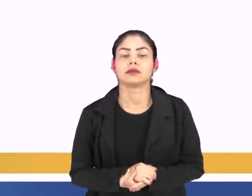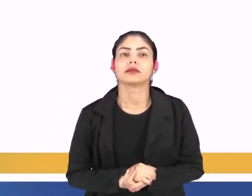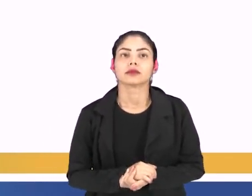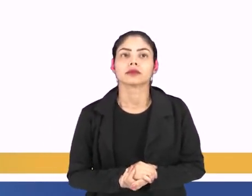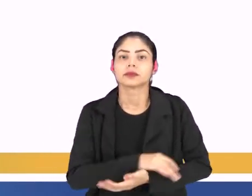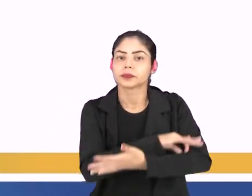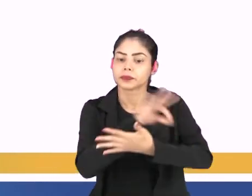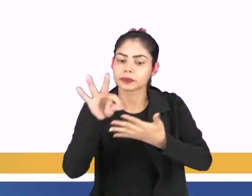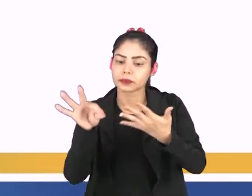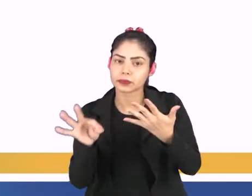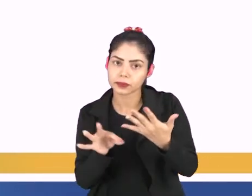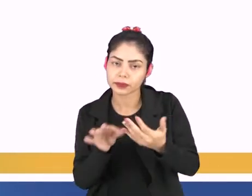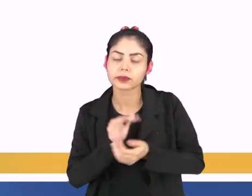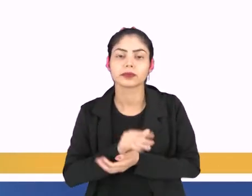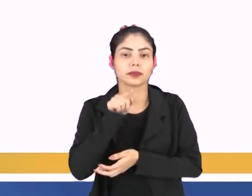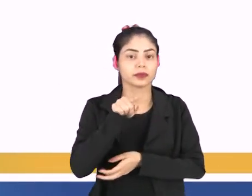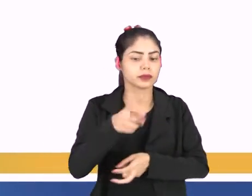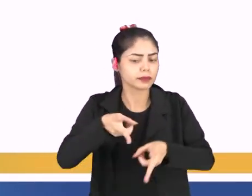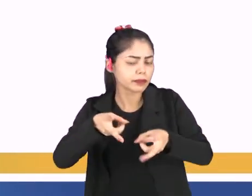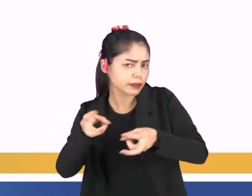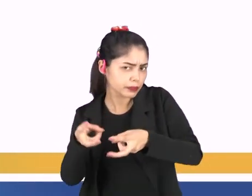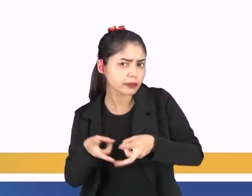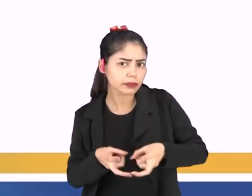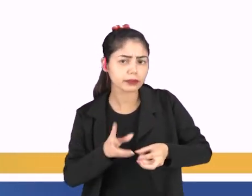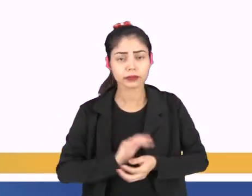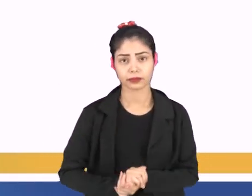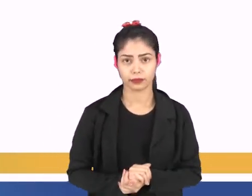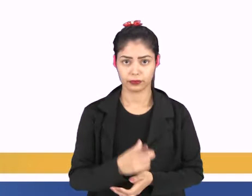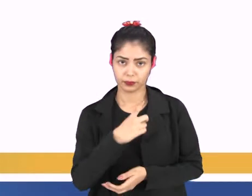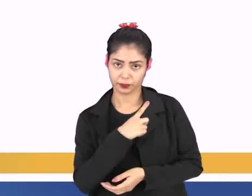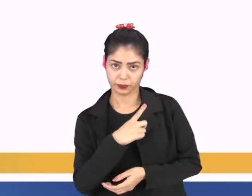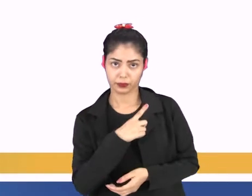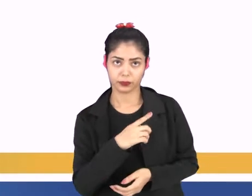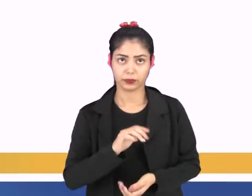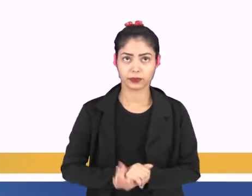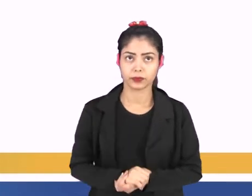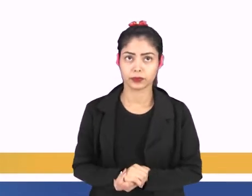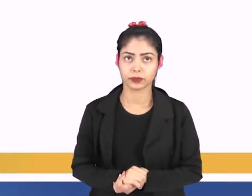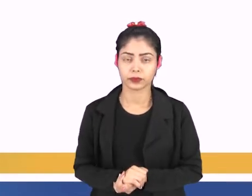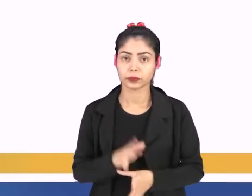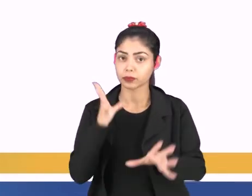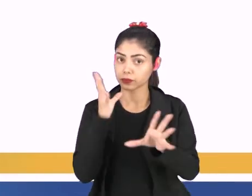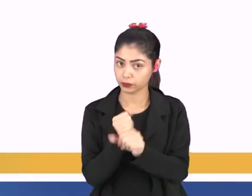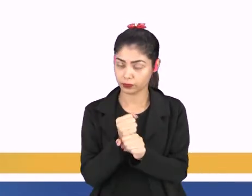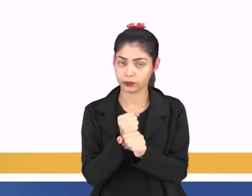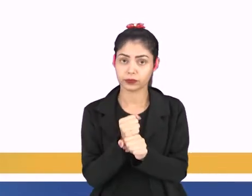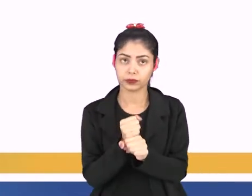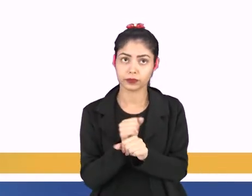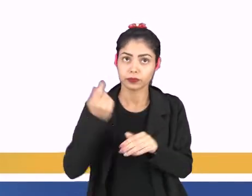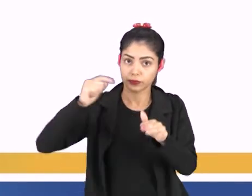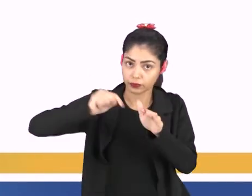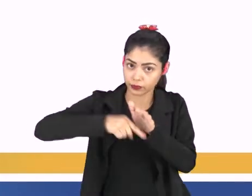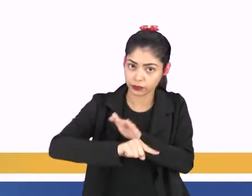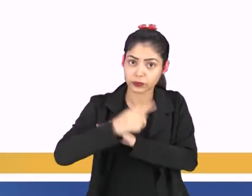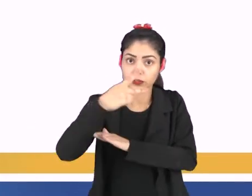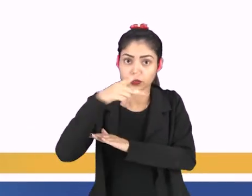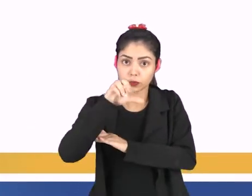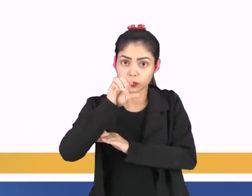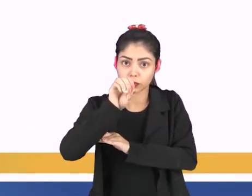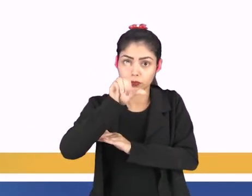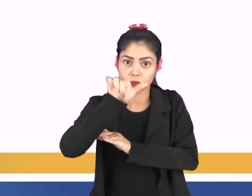esses elementos, vocês vão perceber que há um acréscimo dentro dos